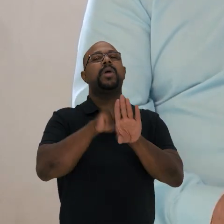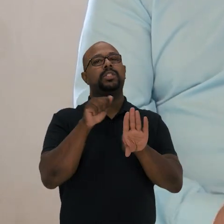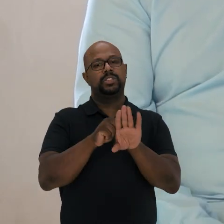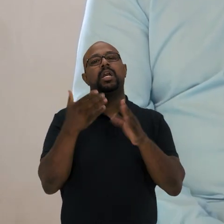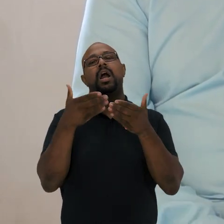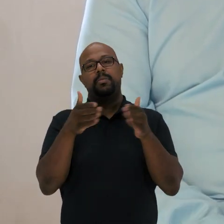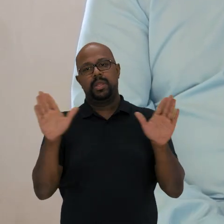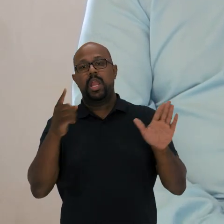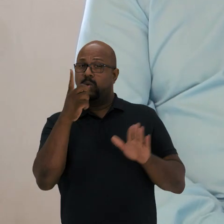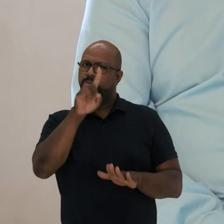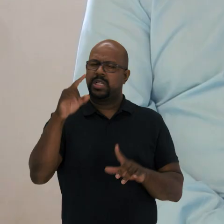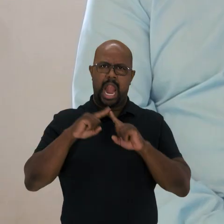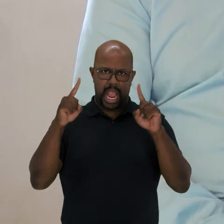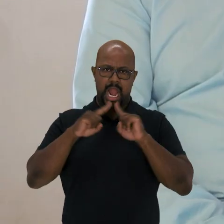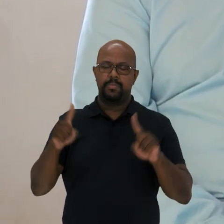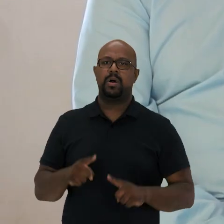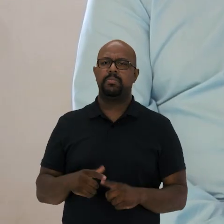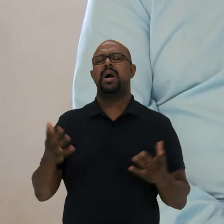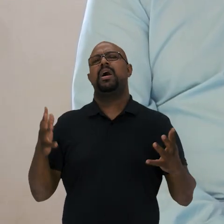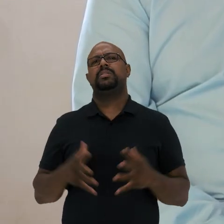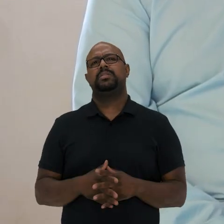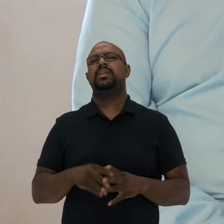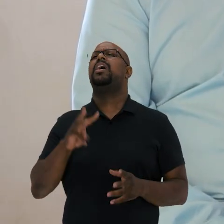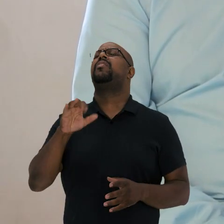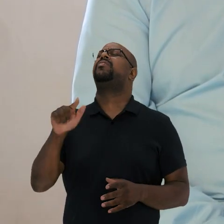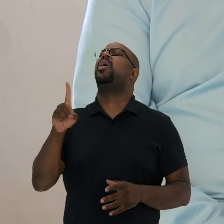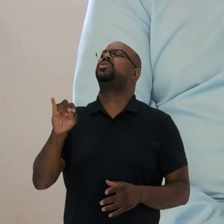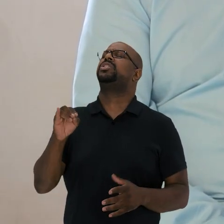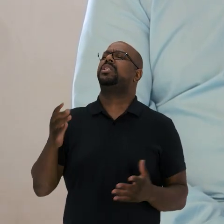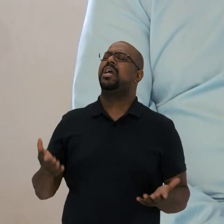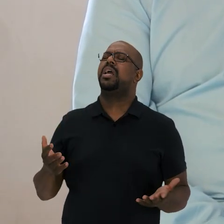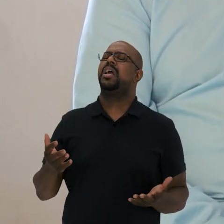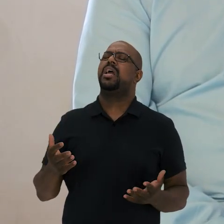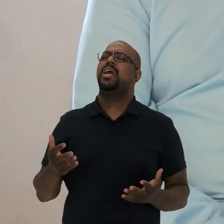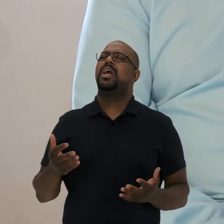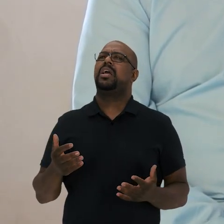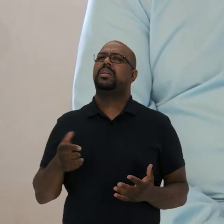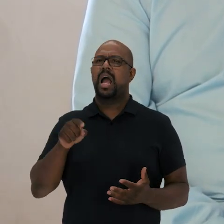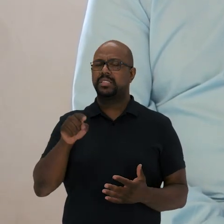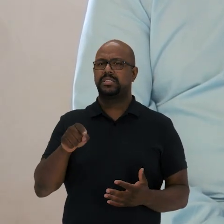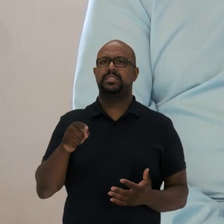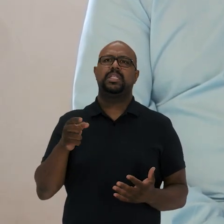lá, abria e tal. E um dia ela reclamou, né? Valdir, né?